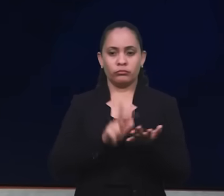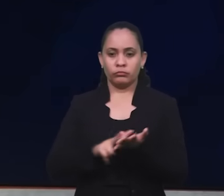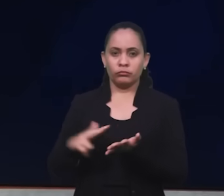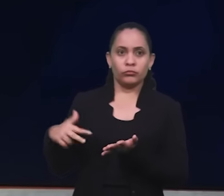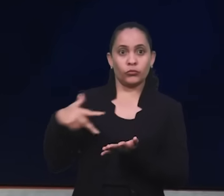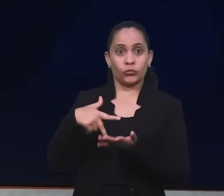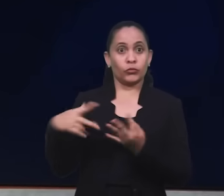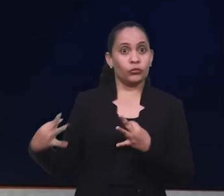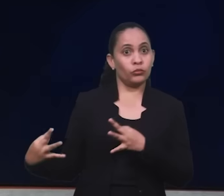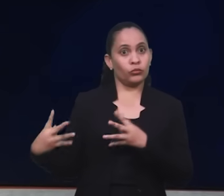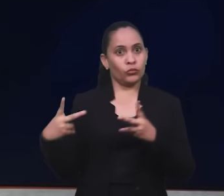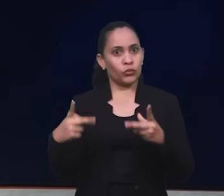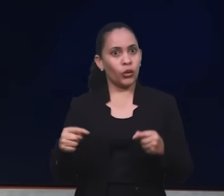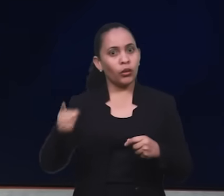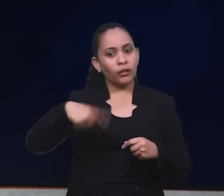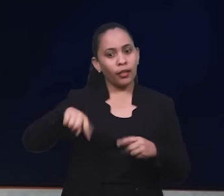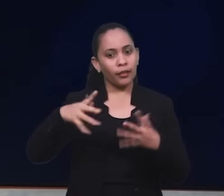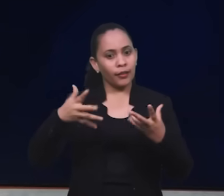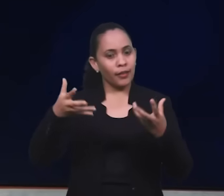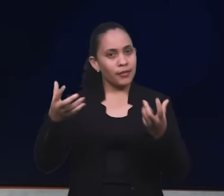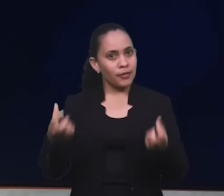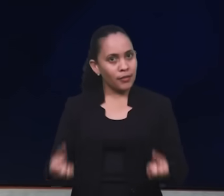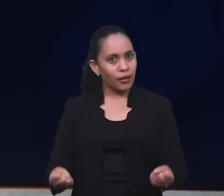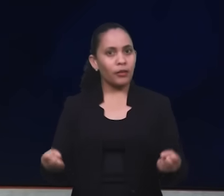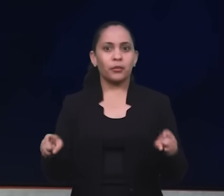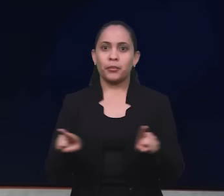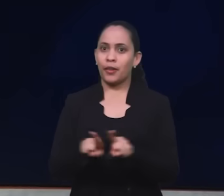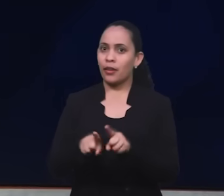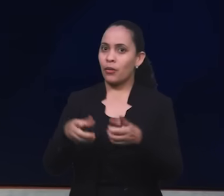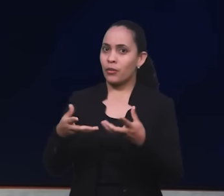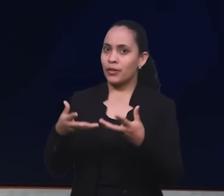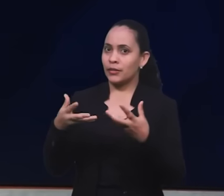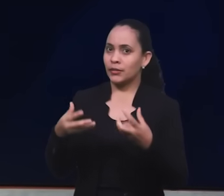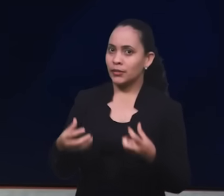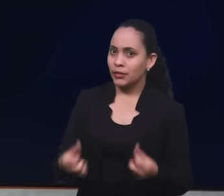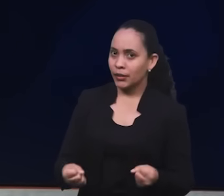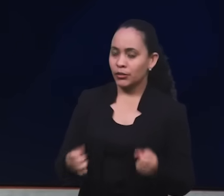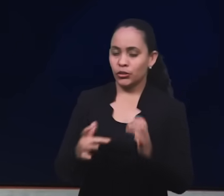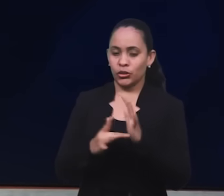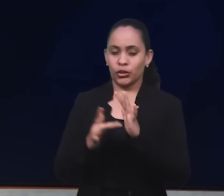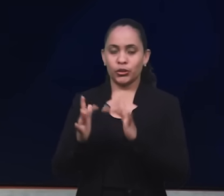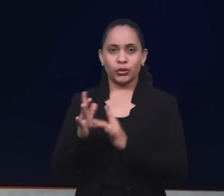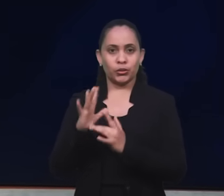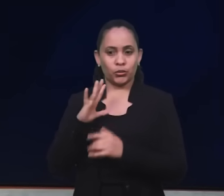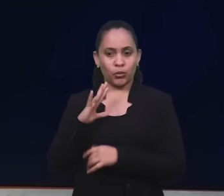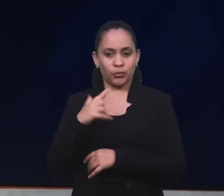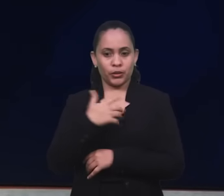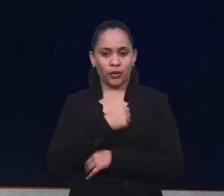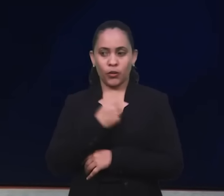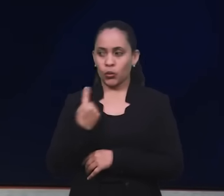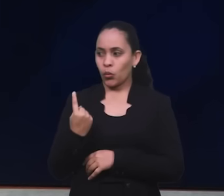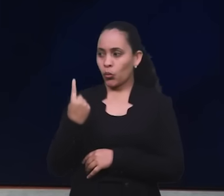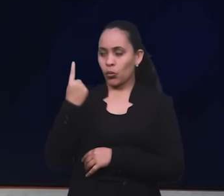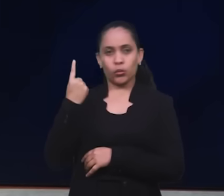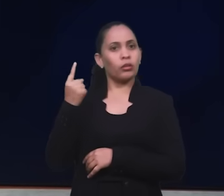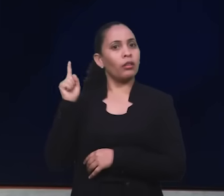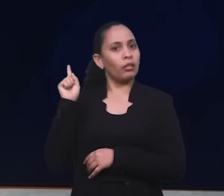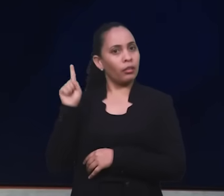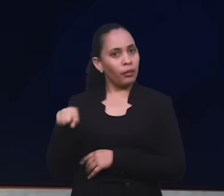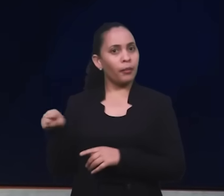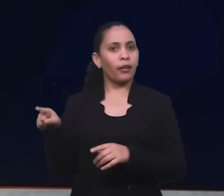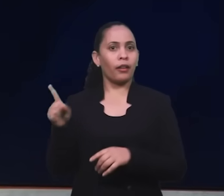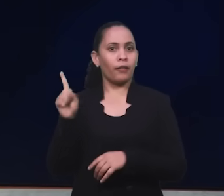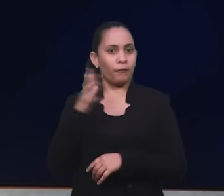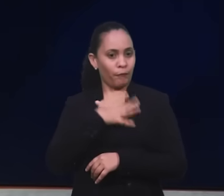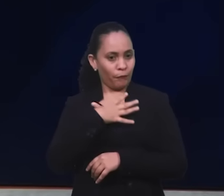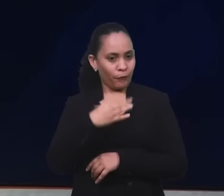ressurreição, todo aquele que o aceitou e o aceita como seu Salvador, também se torna filho